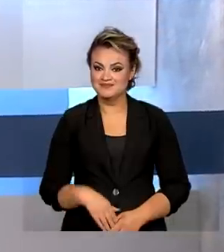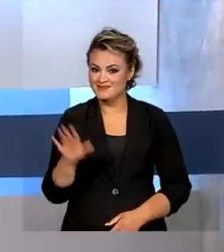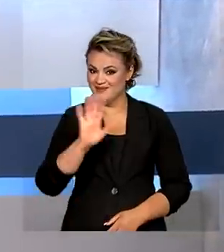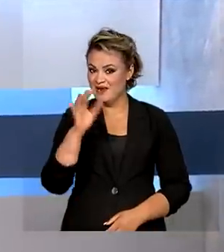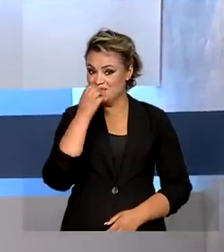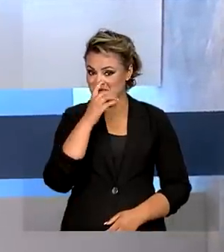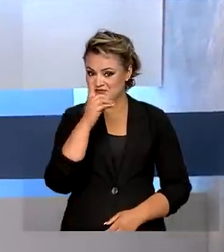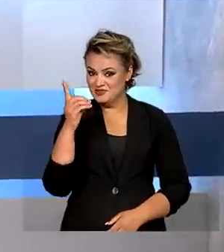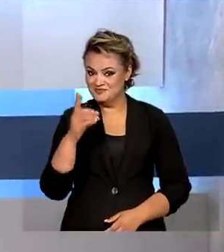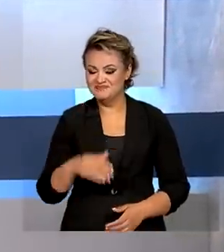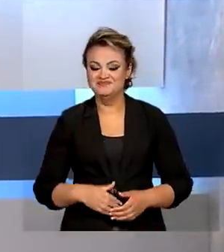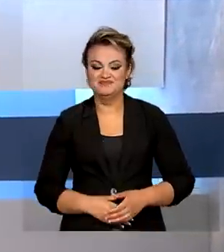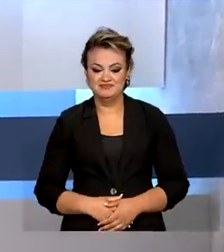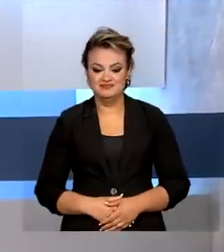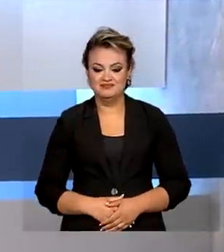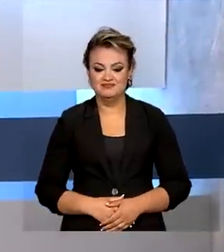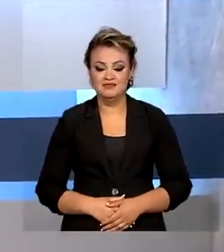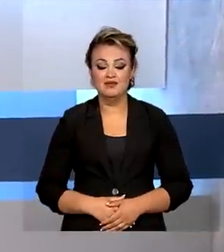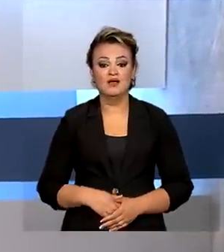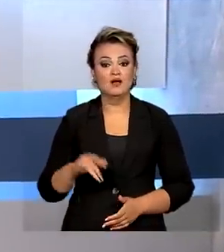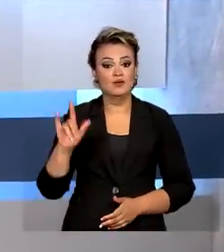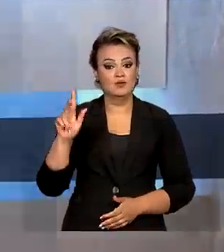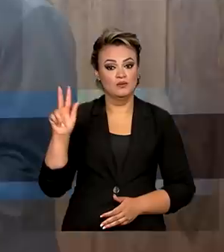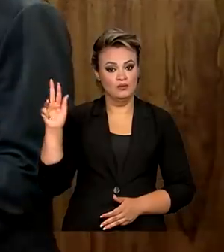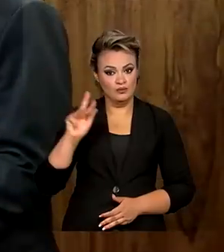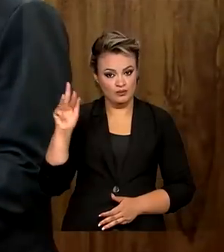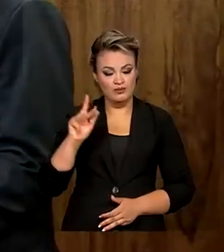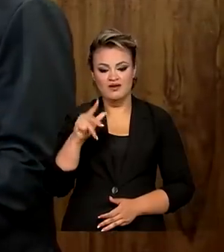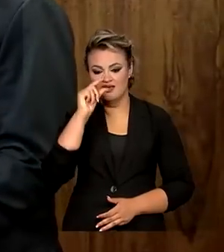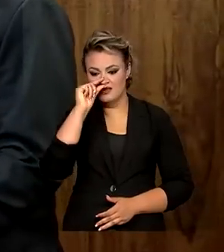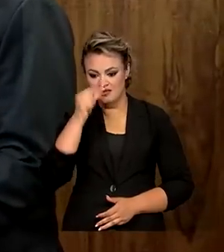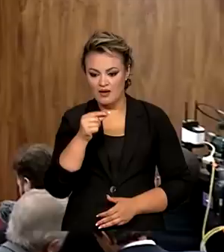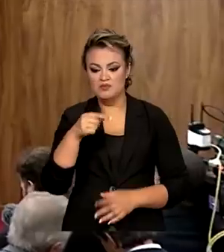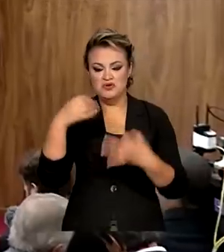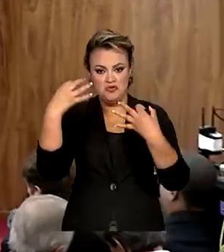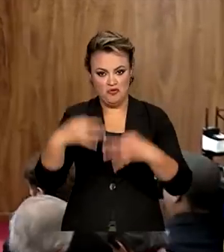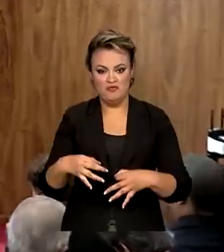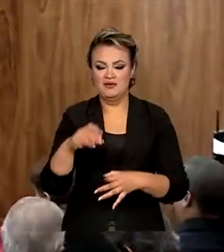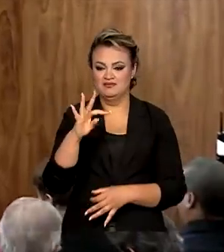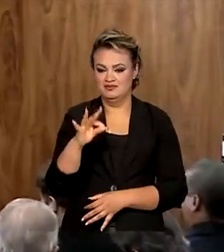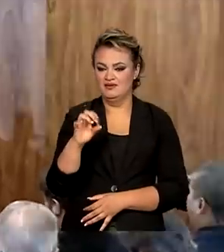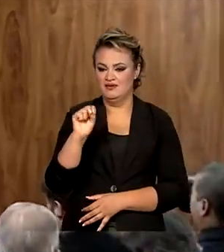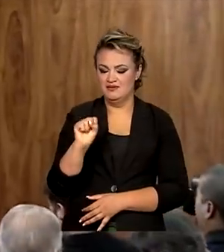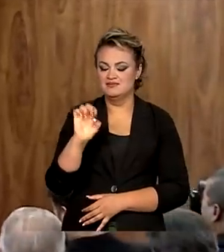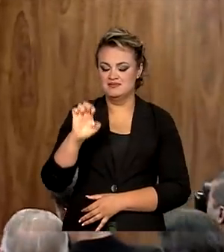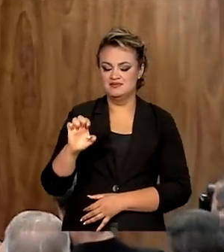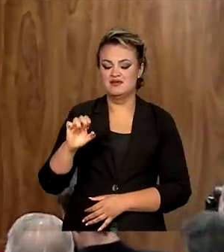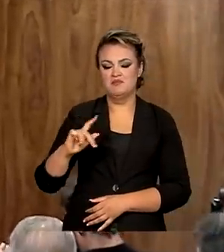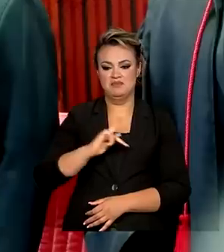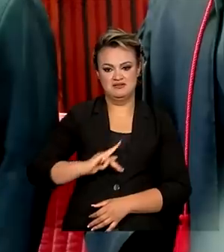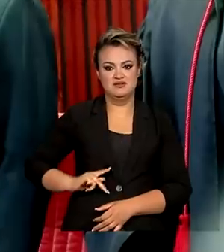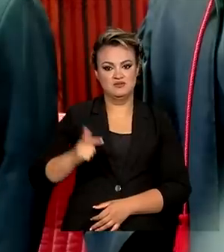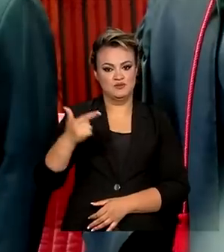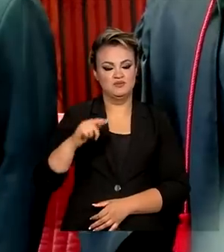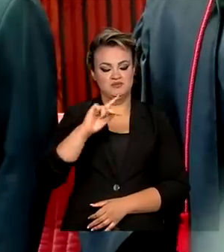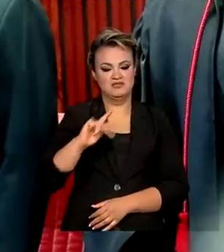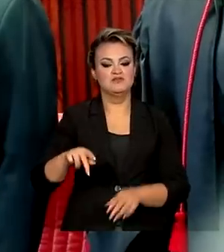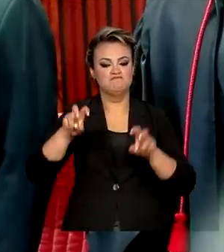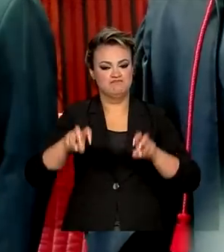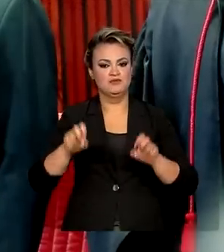Olá bom dia Lula e Alckmin são diplomados pela justiça eleitoral estão aptos para tomar